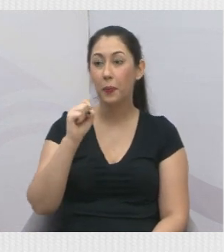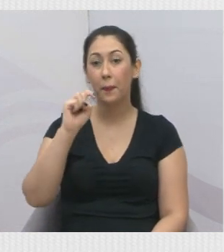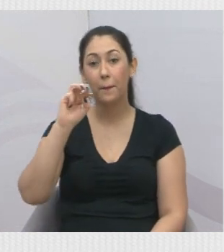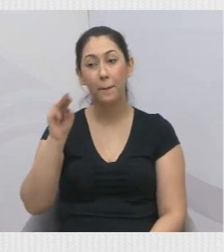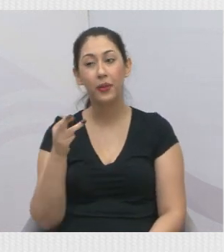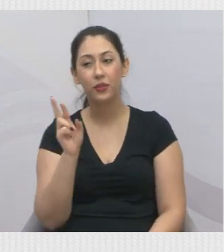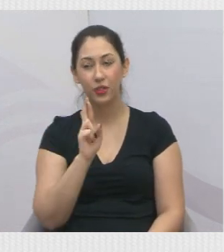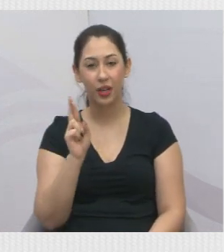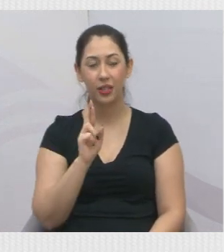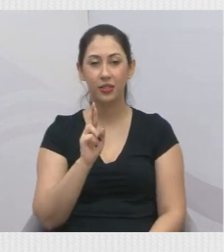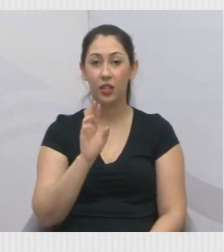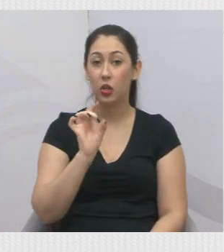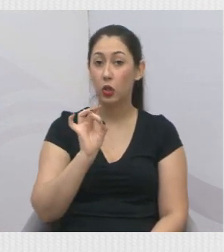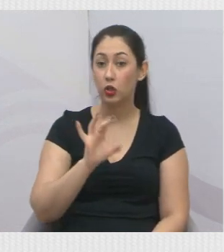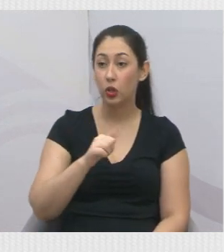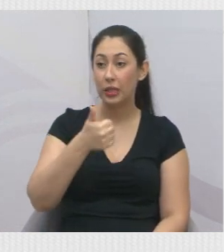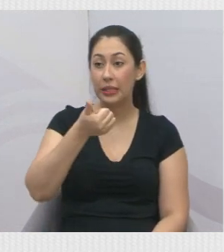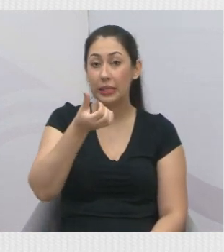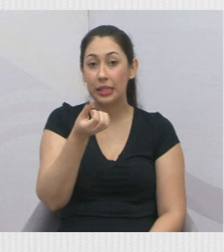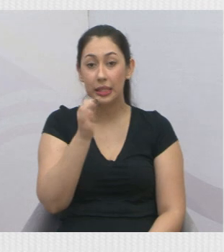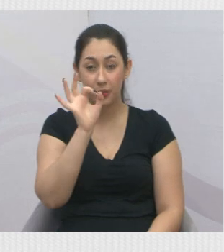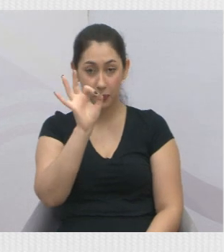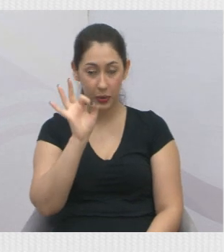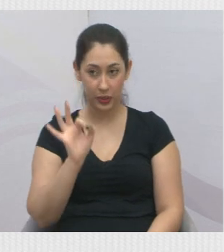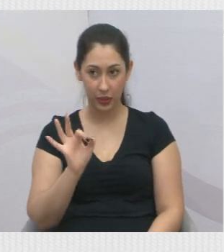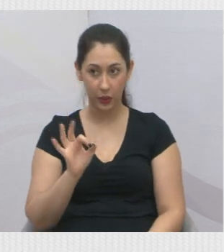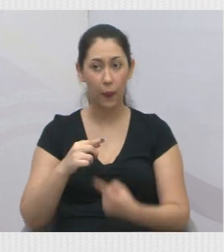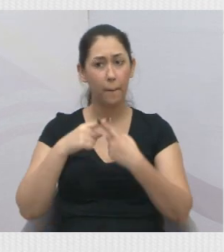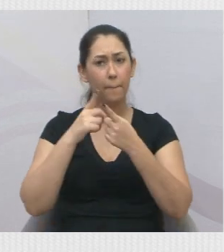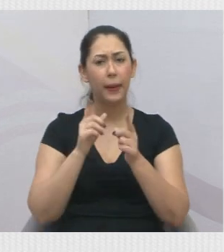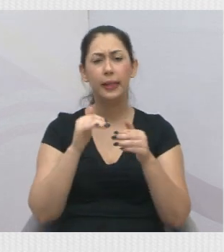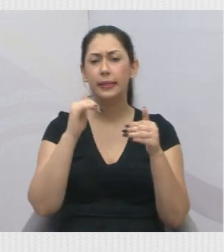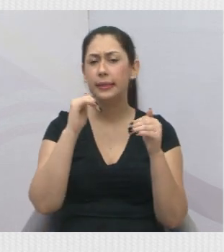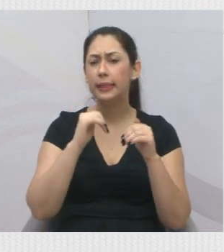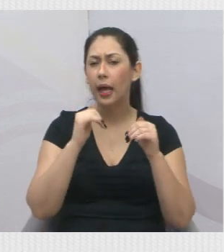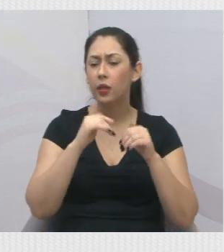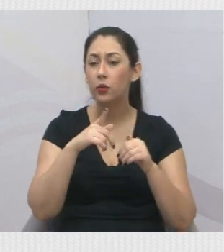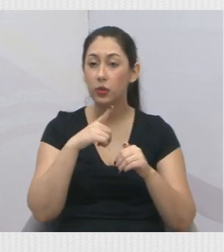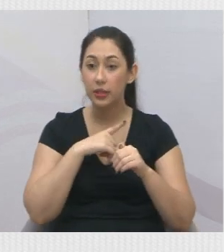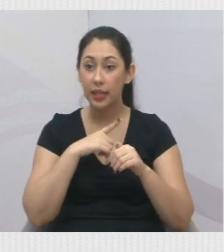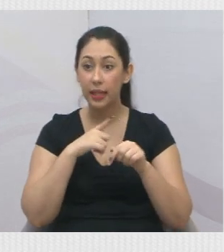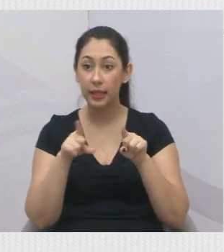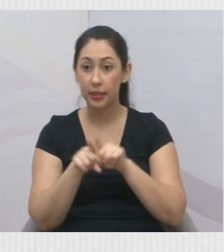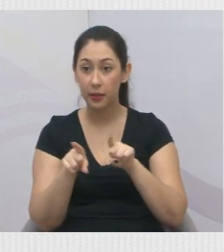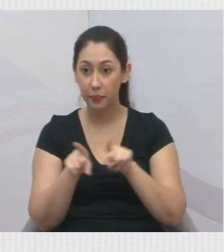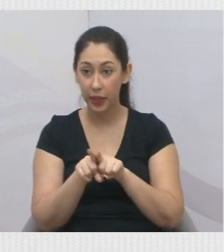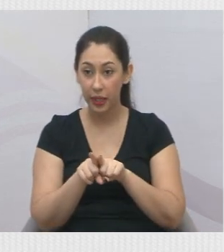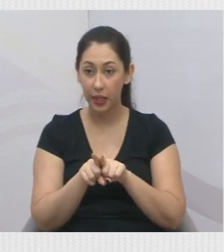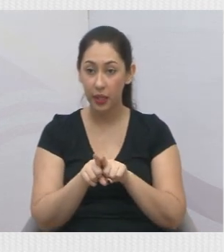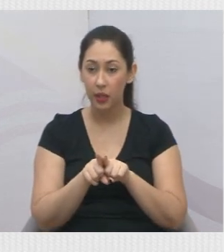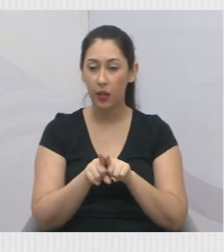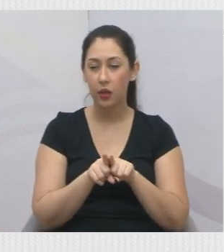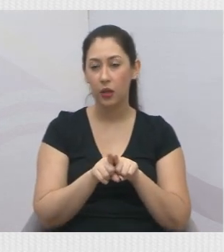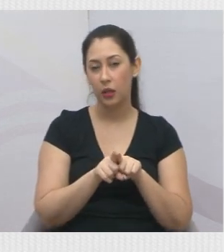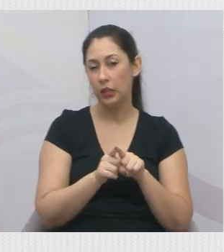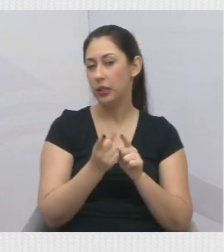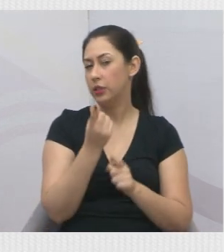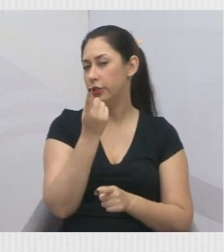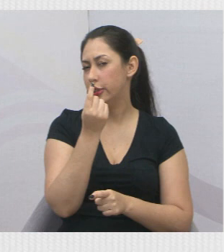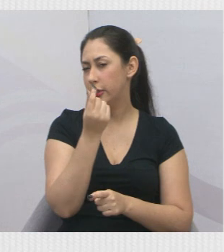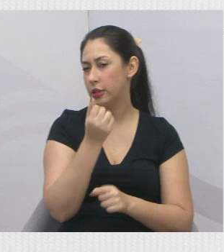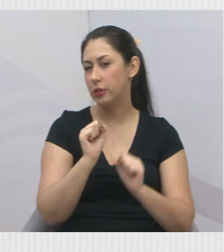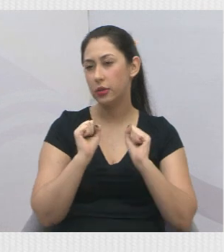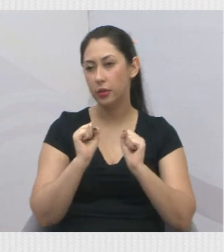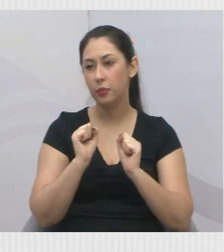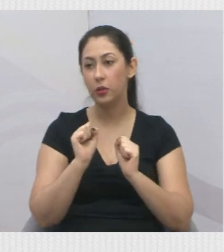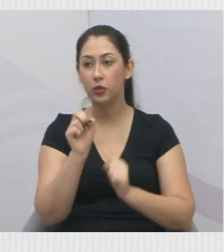R$ 38.119.000, chegando a 16%. Dentro desse capital, temos as operações de crédito aqui compostas. Então, agora vamos diluir